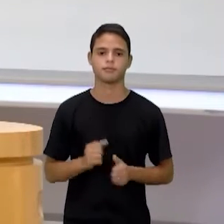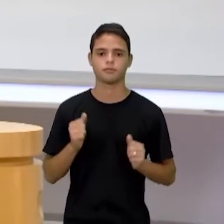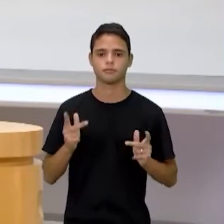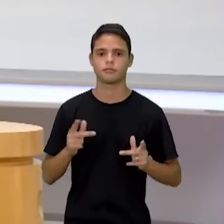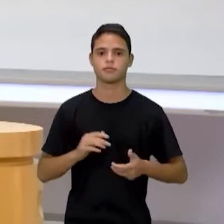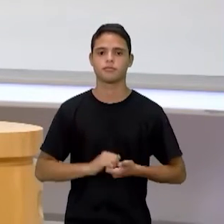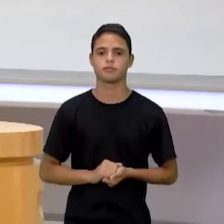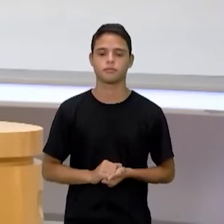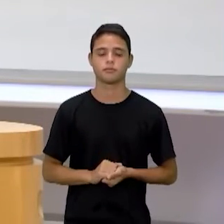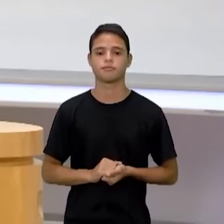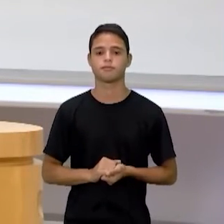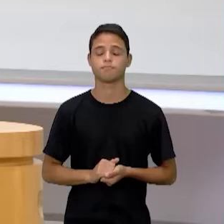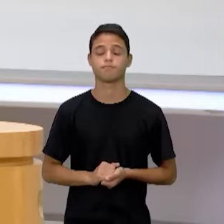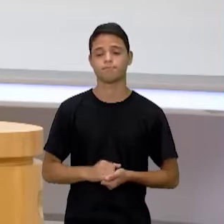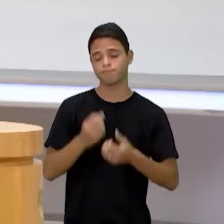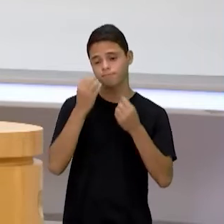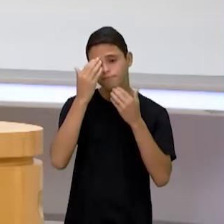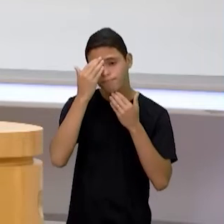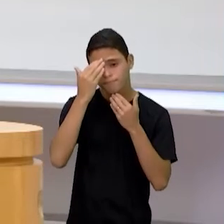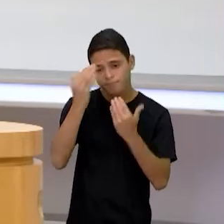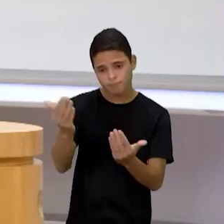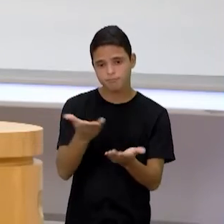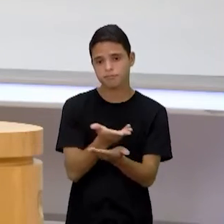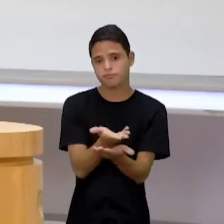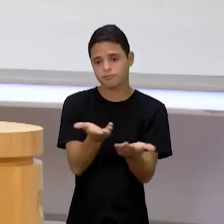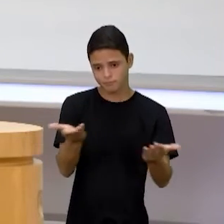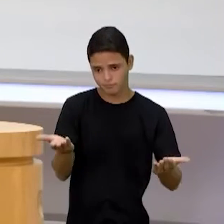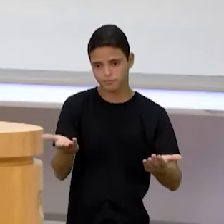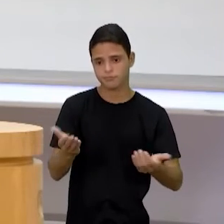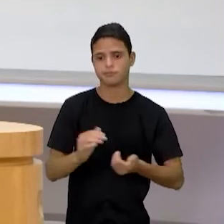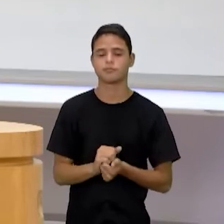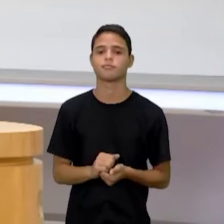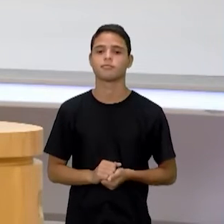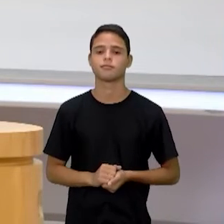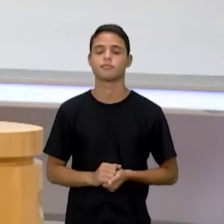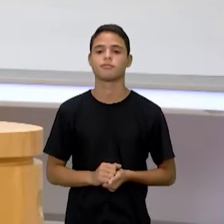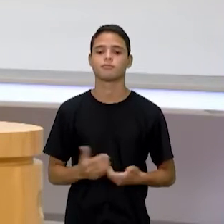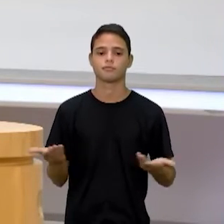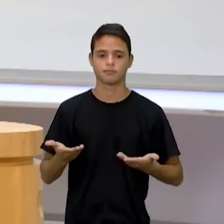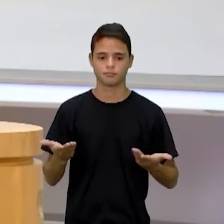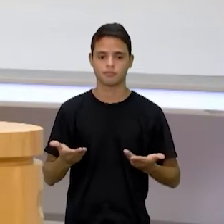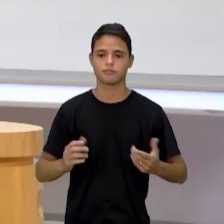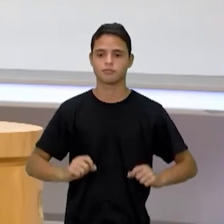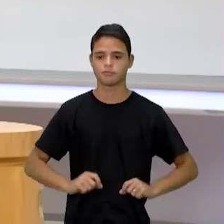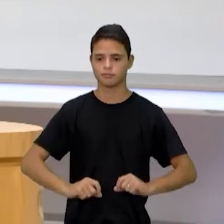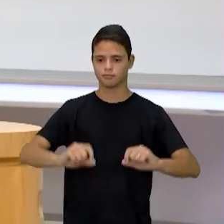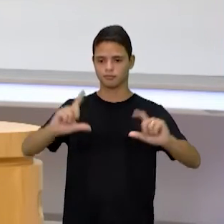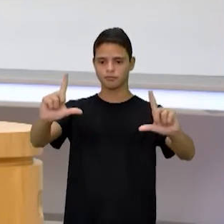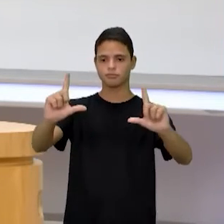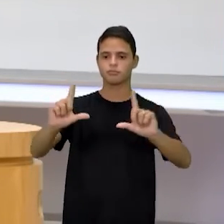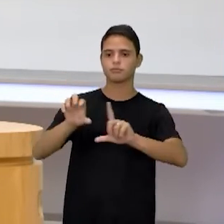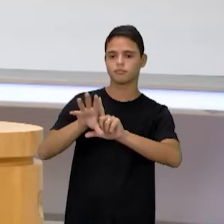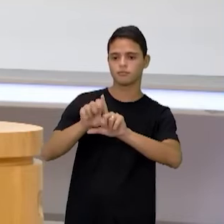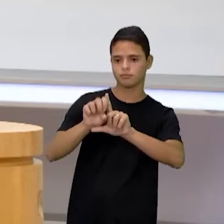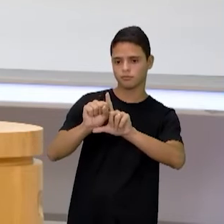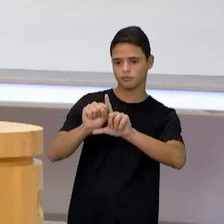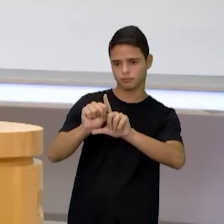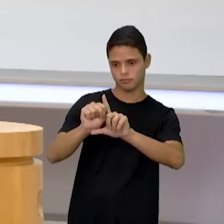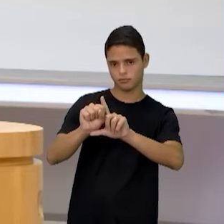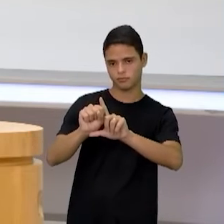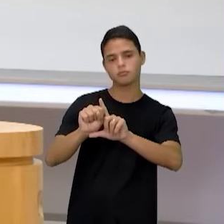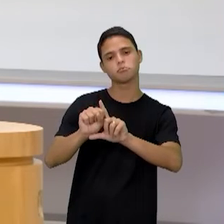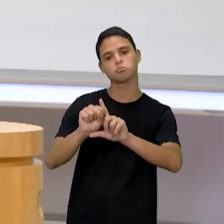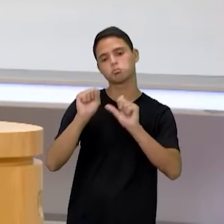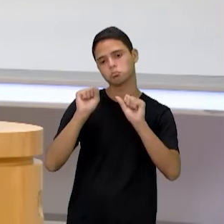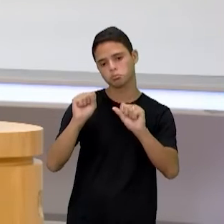ok? Gente, muito obrigada a todos vocês. Aparecerá na tela aí, né, um código, tá? Chamado QR